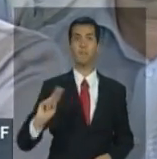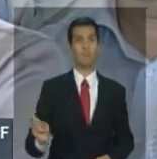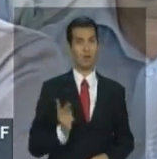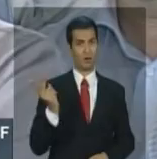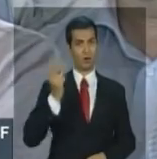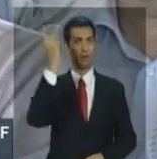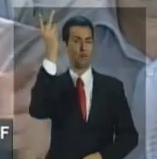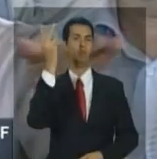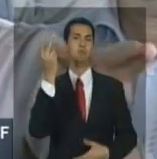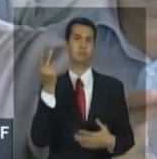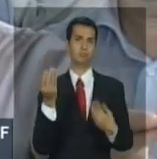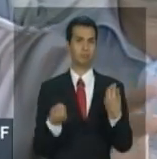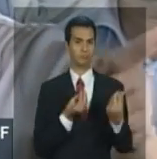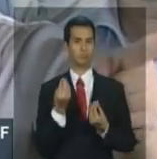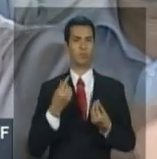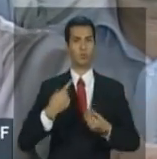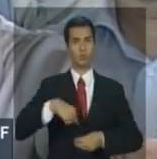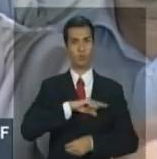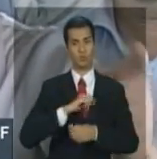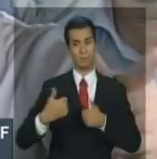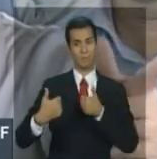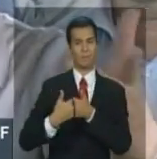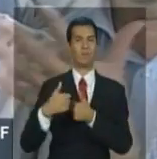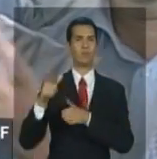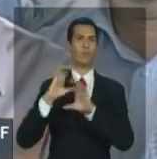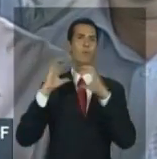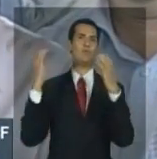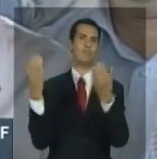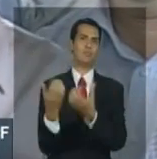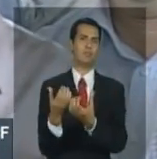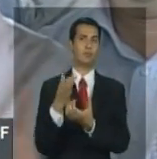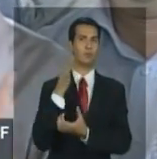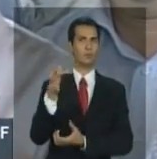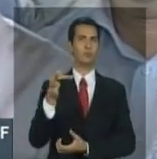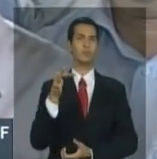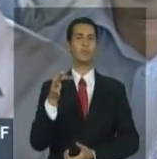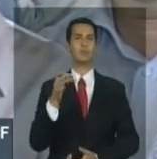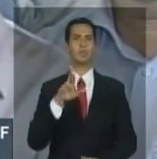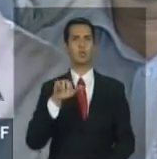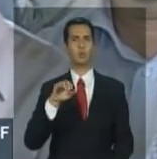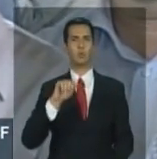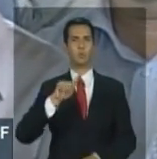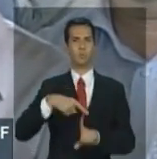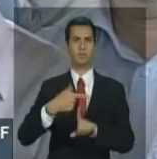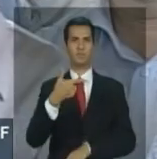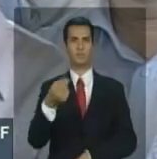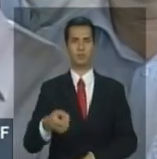nas vésperas do Rio Mais 20. Agora você pergunta, Copom, e vocês vão me desculpar, mas eu estou com fome.